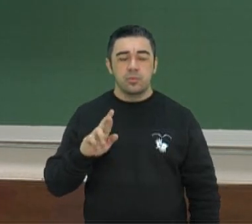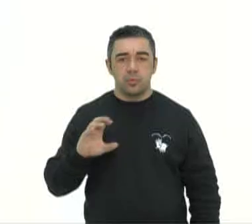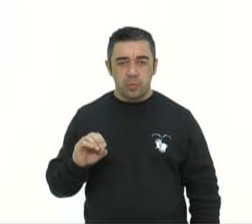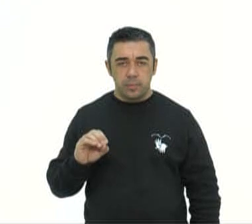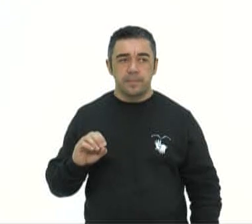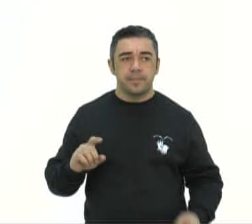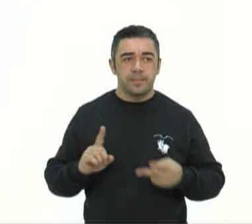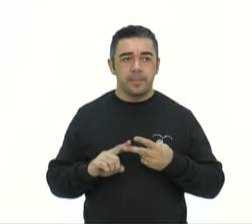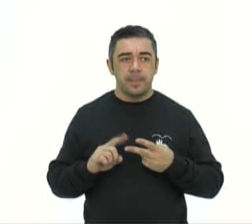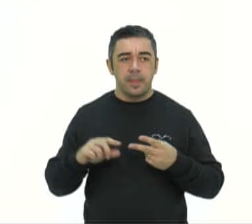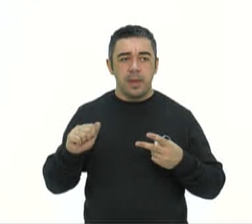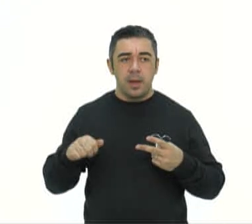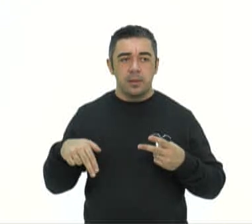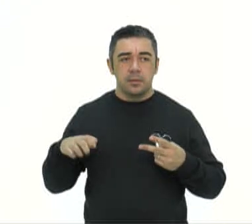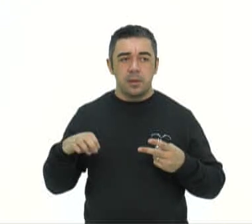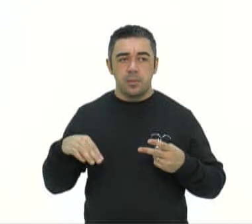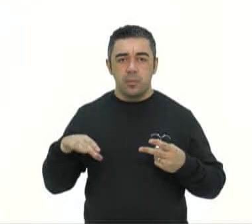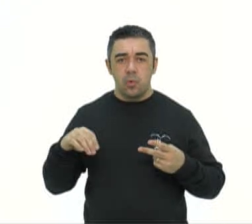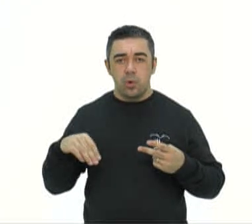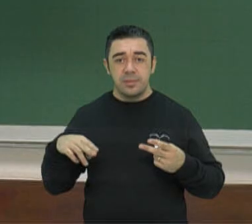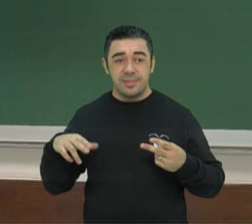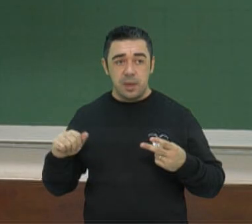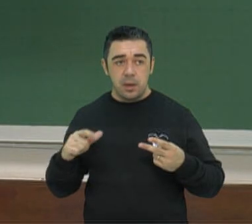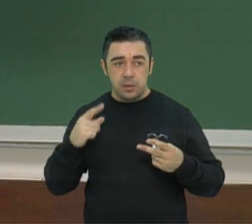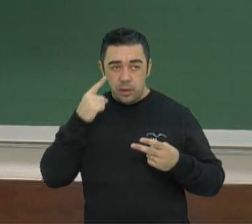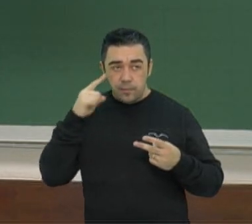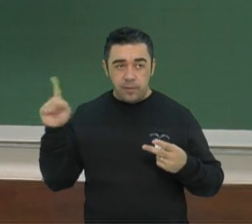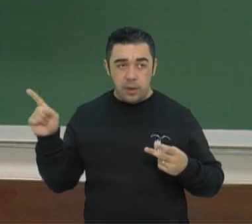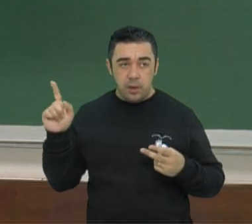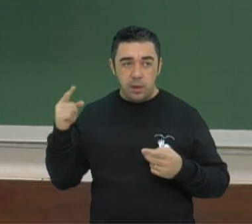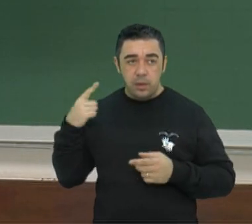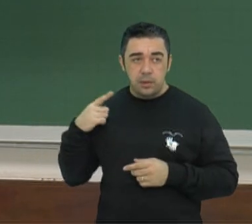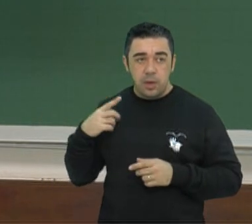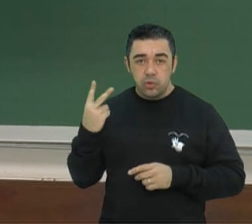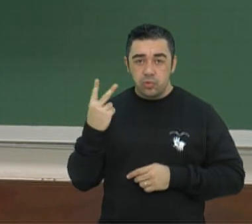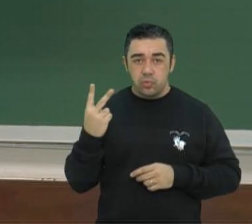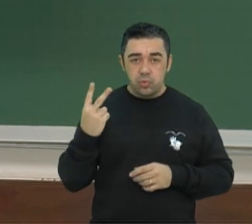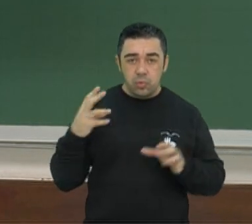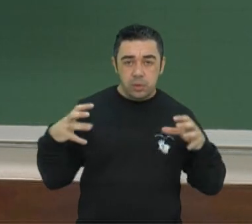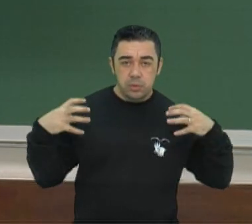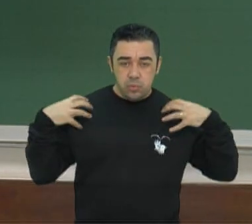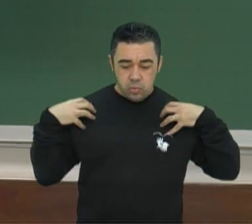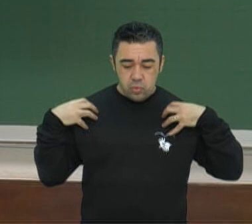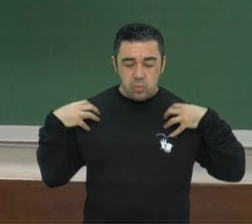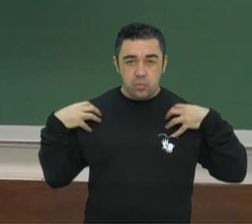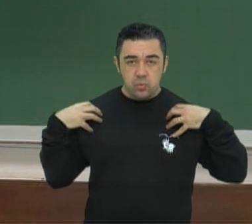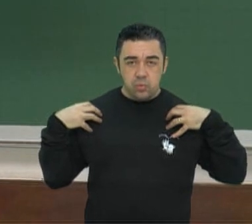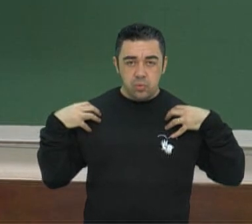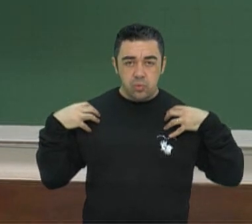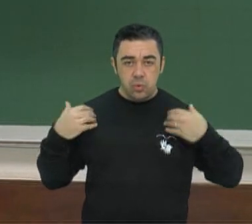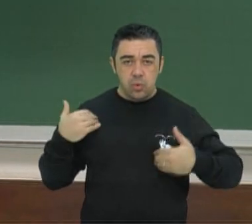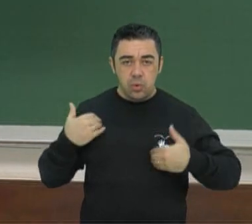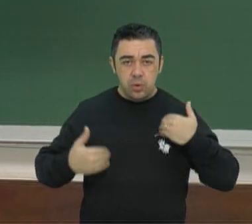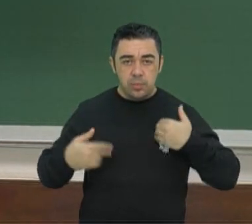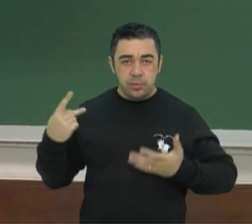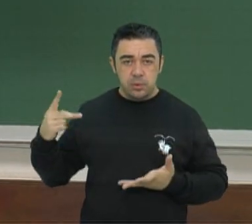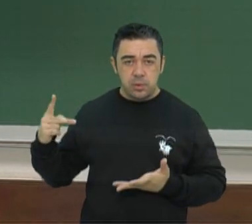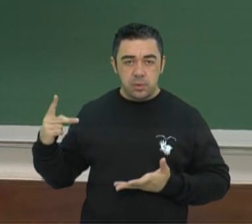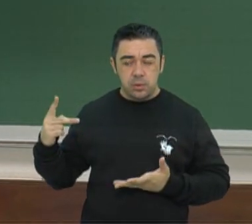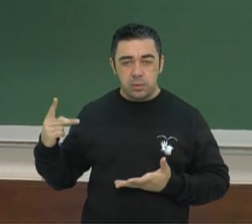anêmona. Então, veja, esse paguro, ele tem duas anêmonas, não sei se vocês estão conseguindo enxergar direitinho ali, na sua